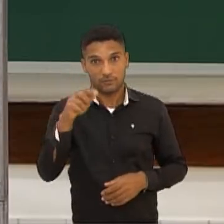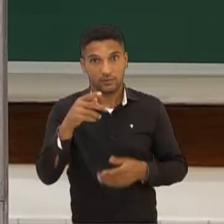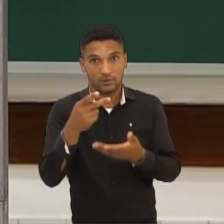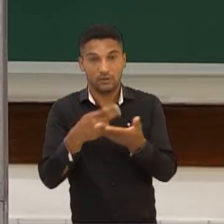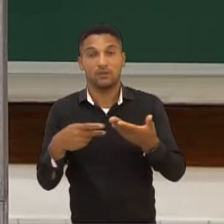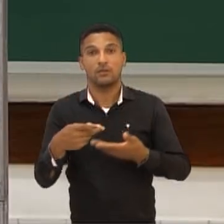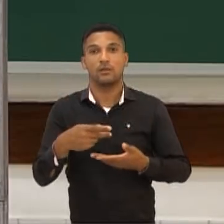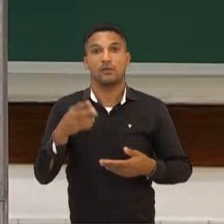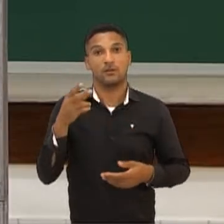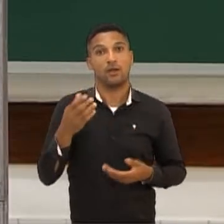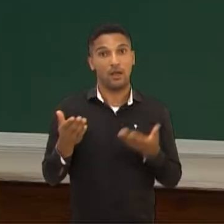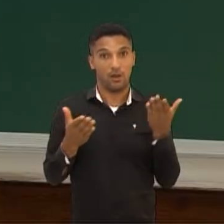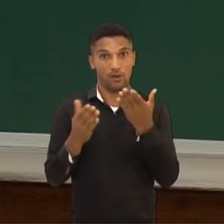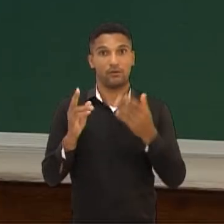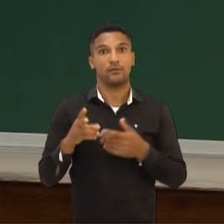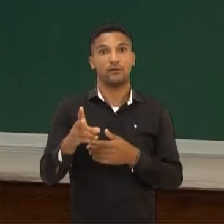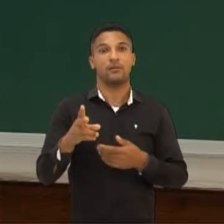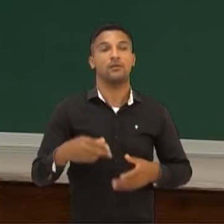vamos continuar.